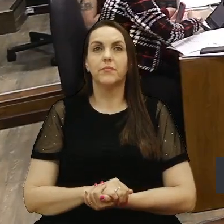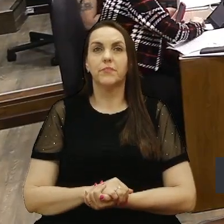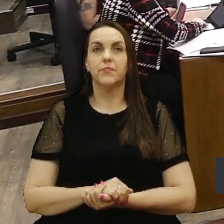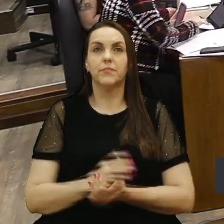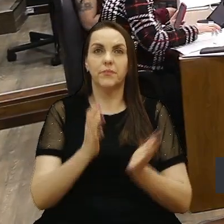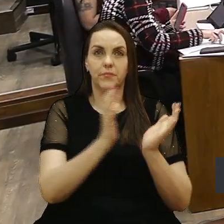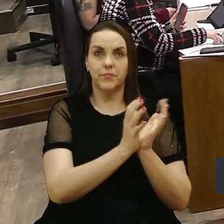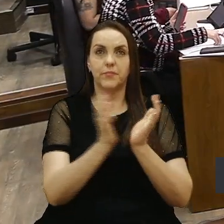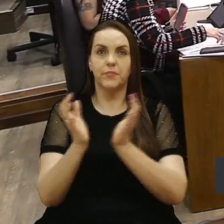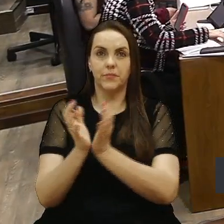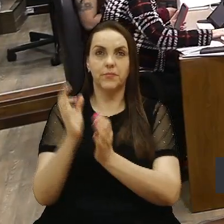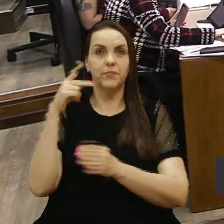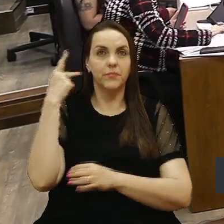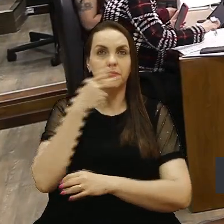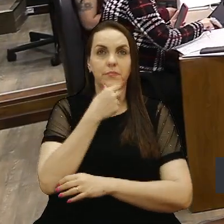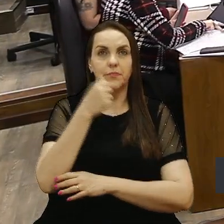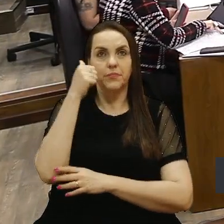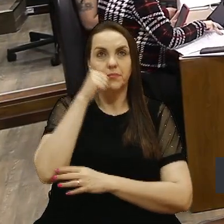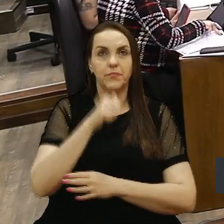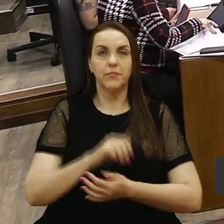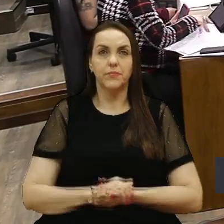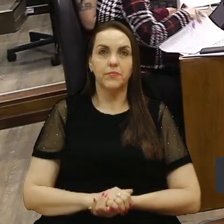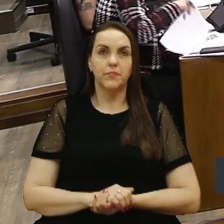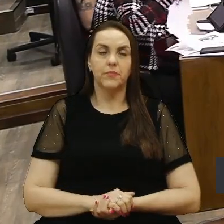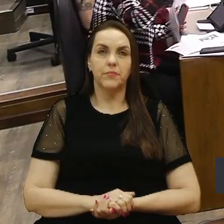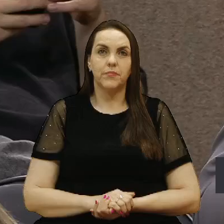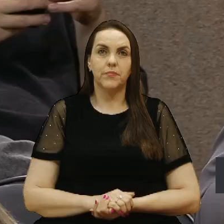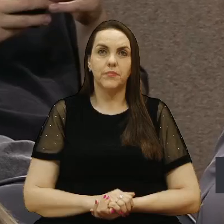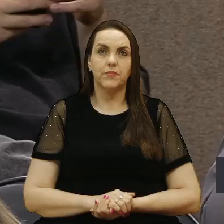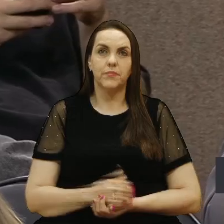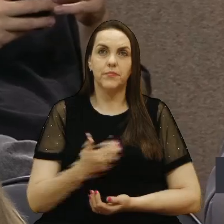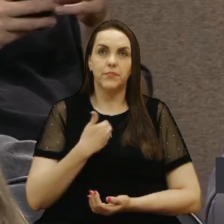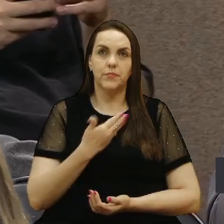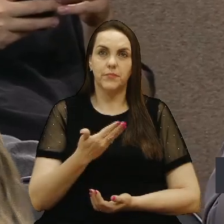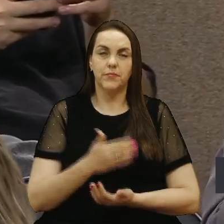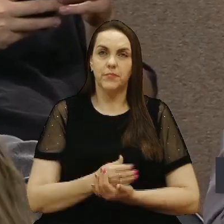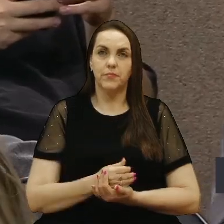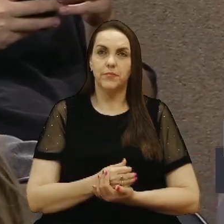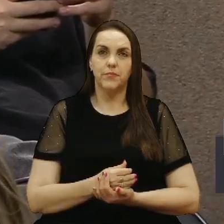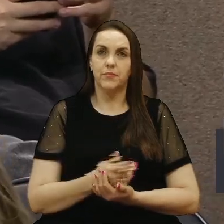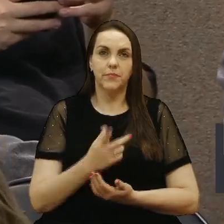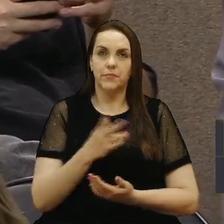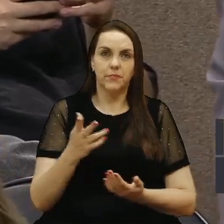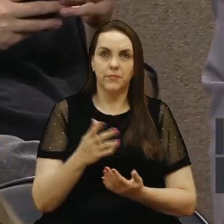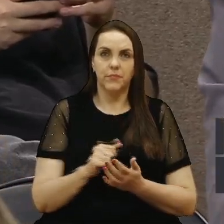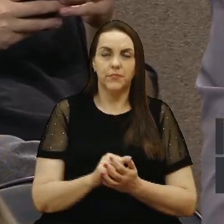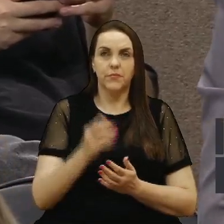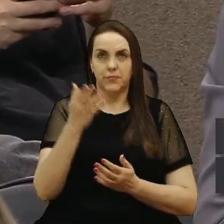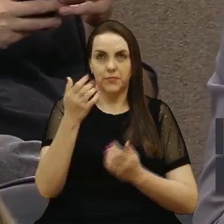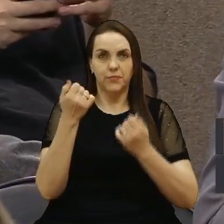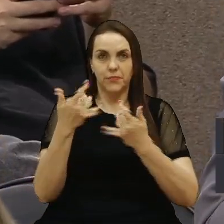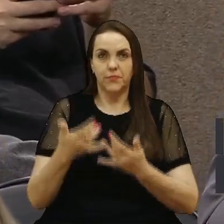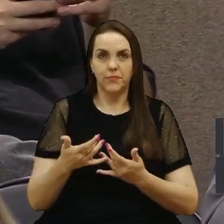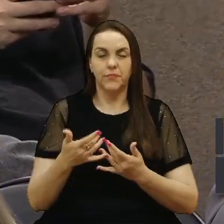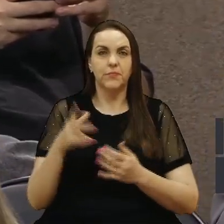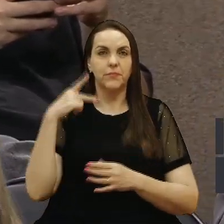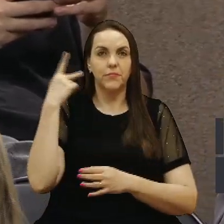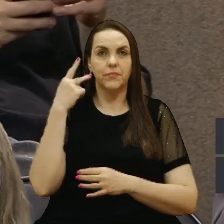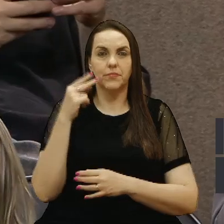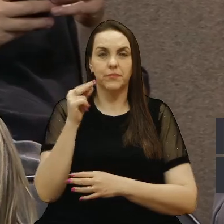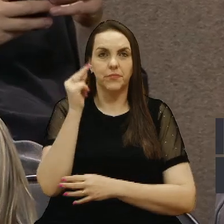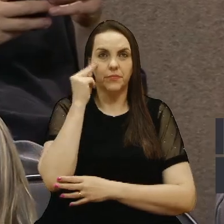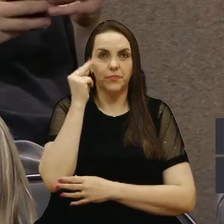nobres colegas vereadores, vereadoras, eu não vou entrar no mérito da fala do vereador Sandro